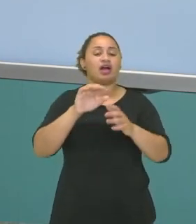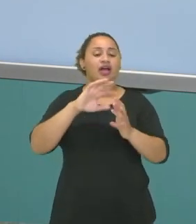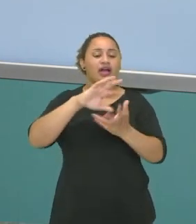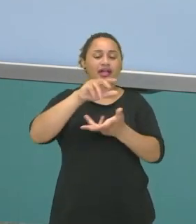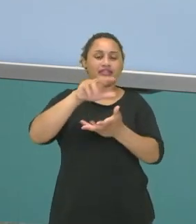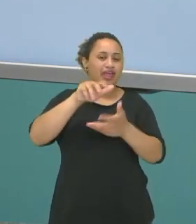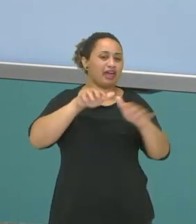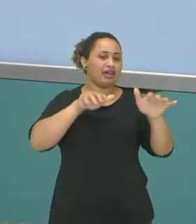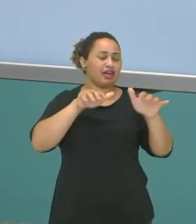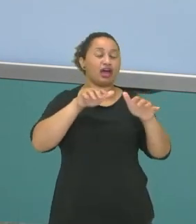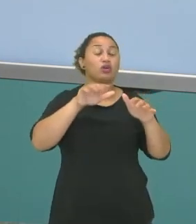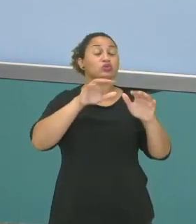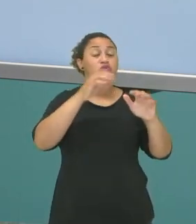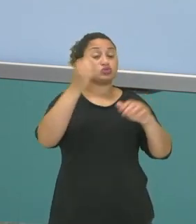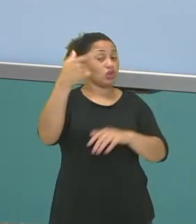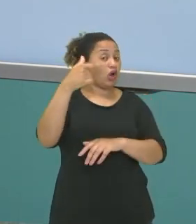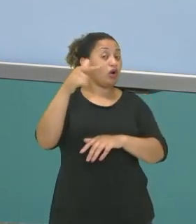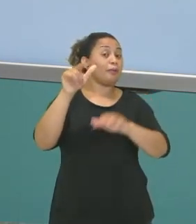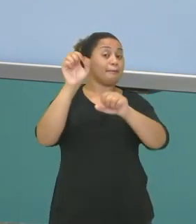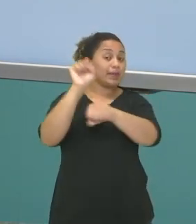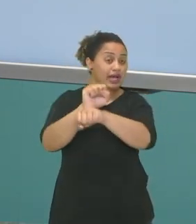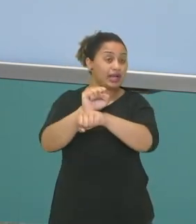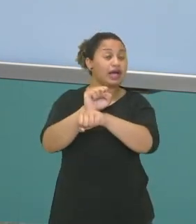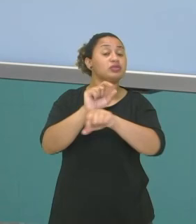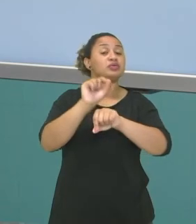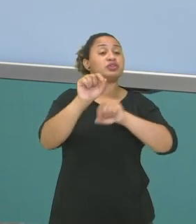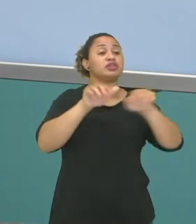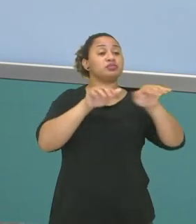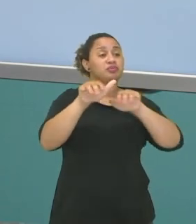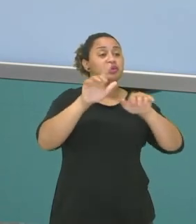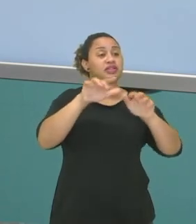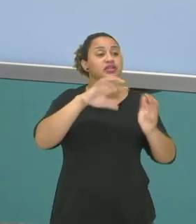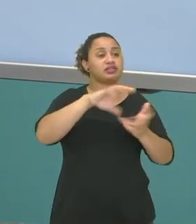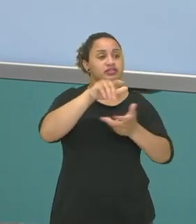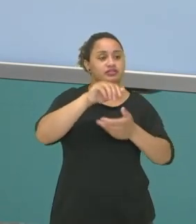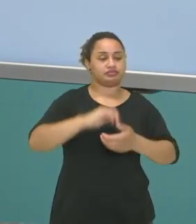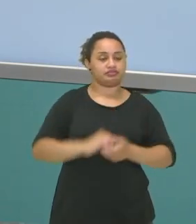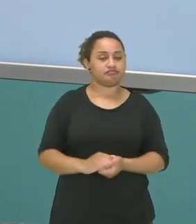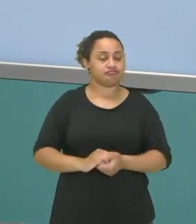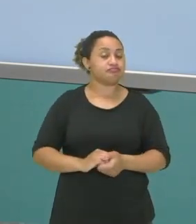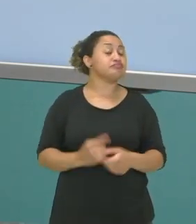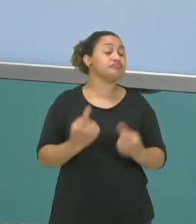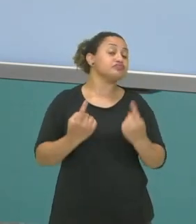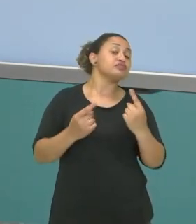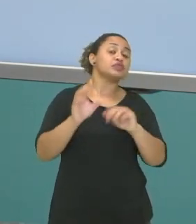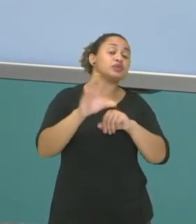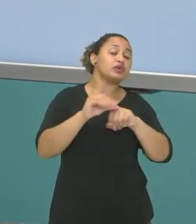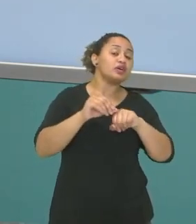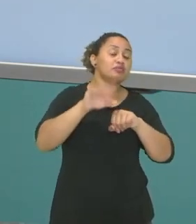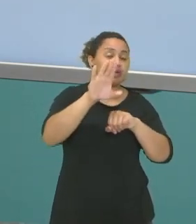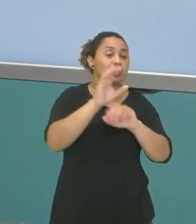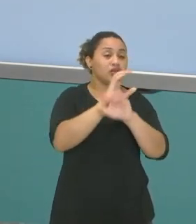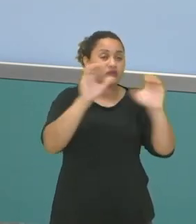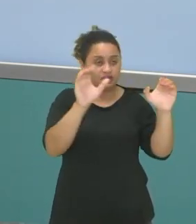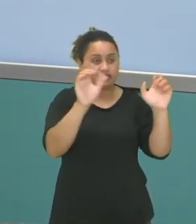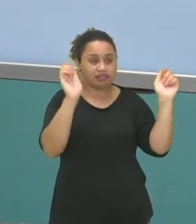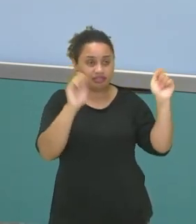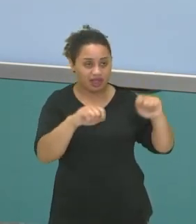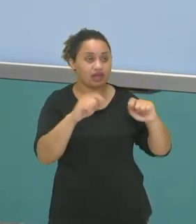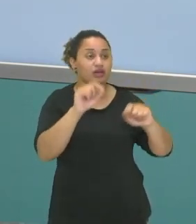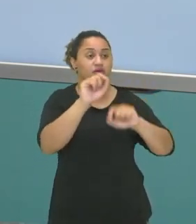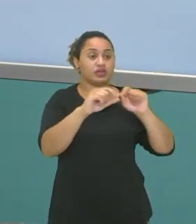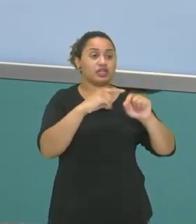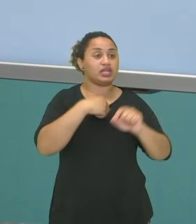Sol, apesar de ser isso que nós observamos. Bom, qual conhecimento é mais confiável? Aqueles vindos da